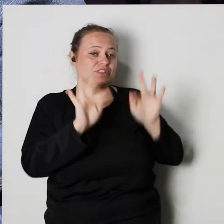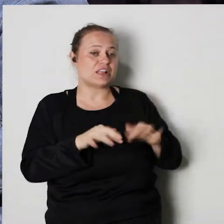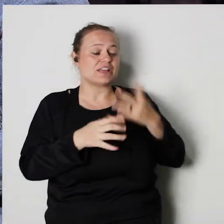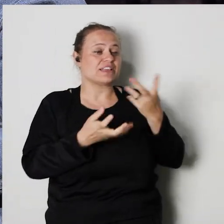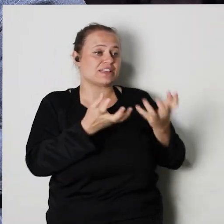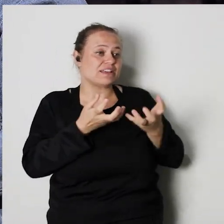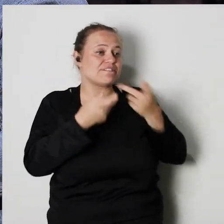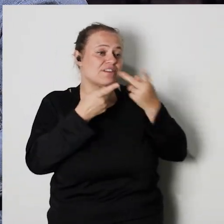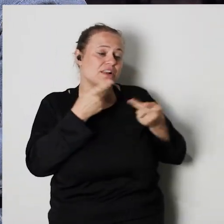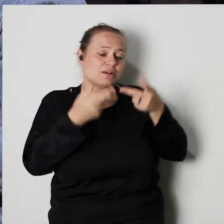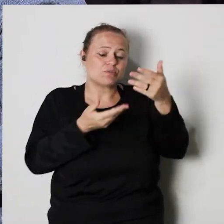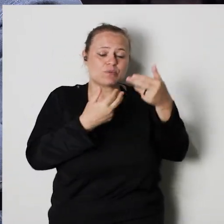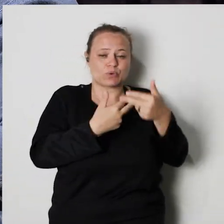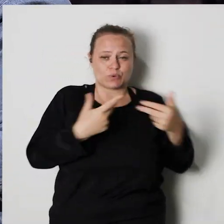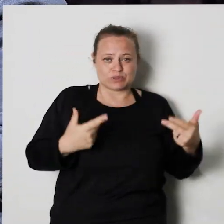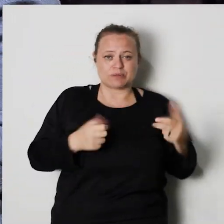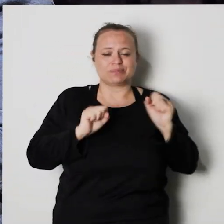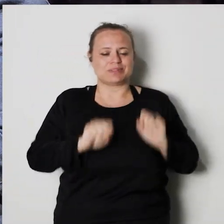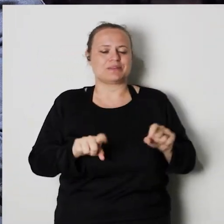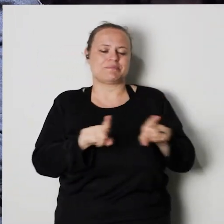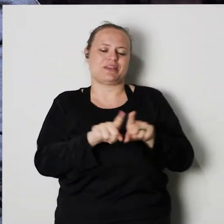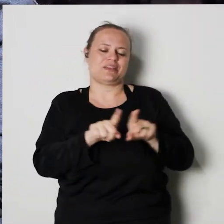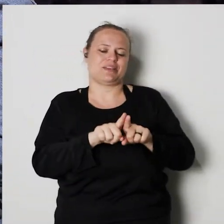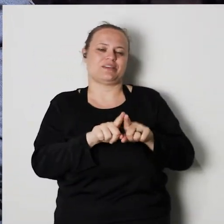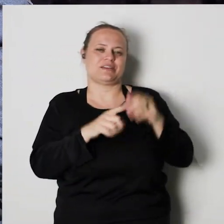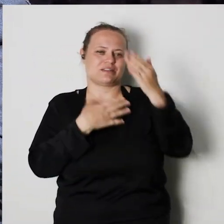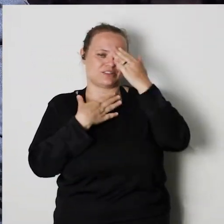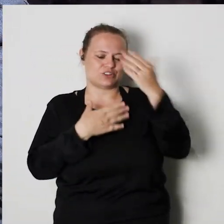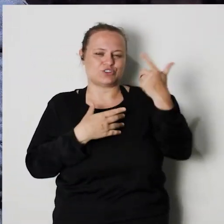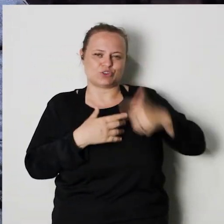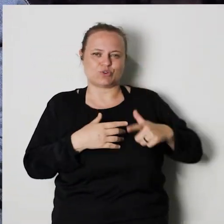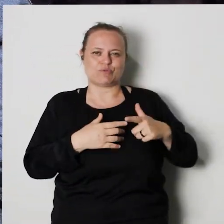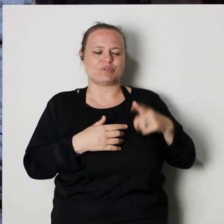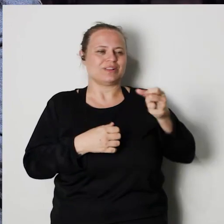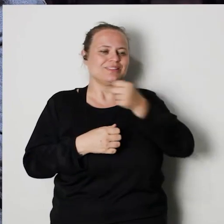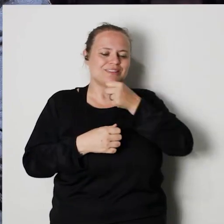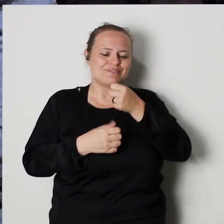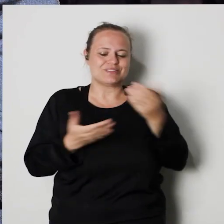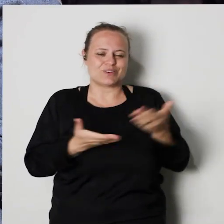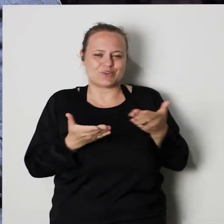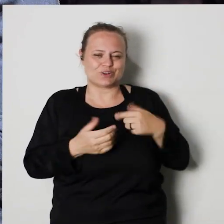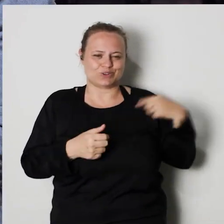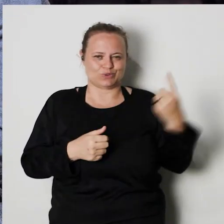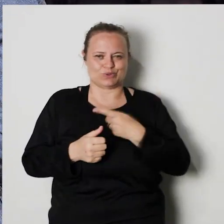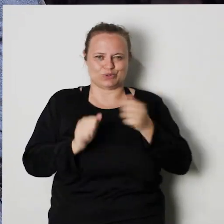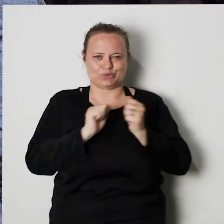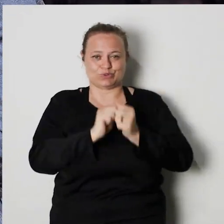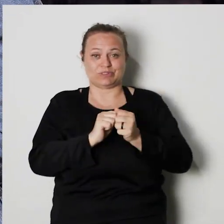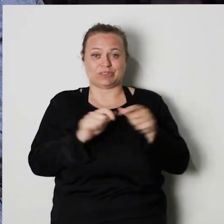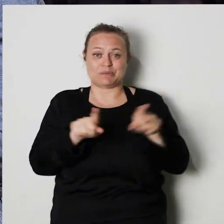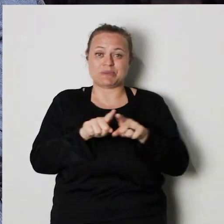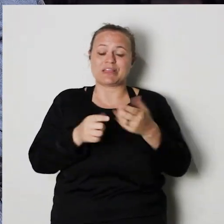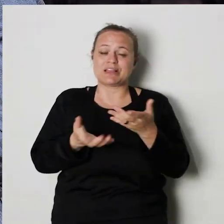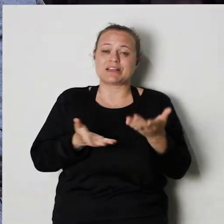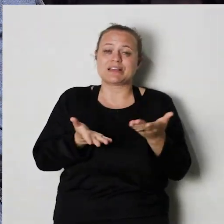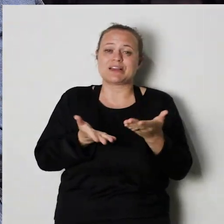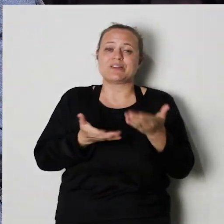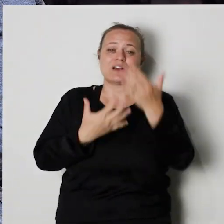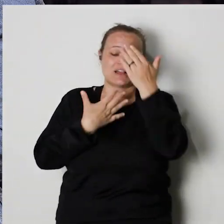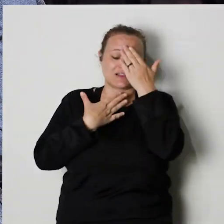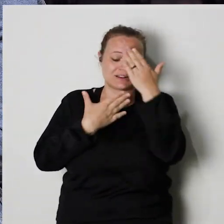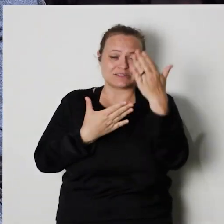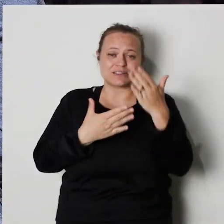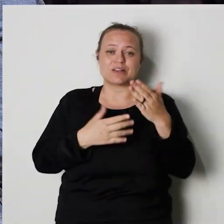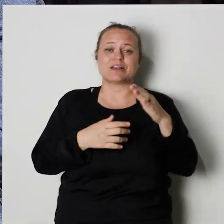muito obrigada vou te deixar para fazer uma fala final se você quiser trazer mais alguma coisa e agradecer muito novamente por ter topado estar